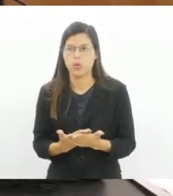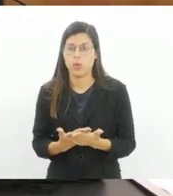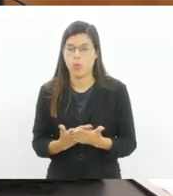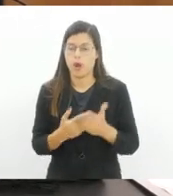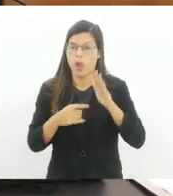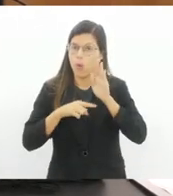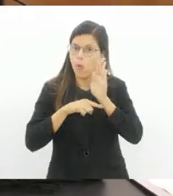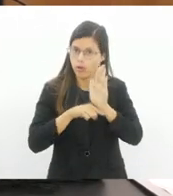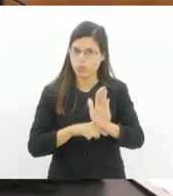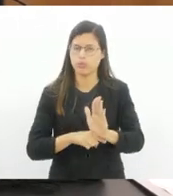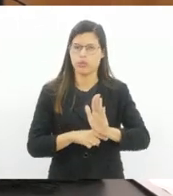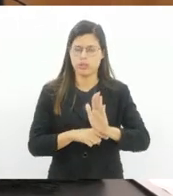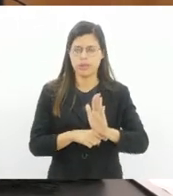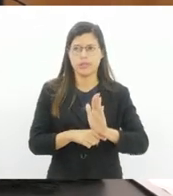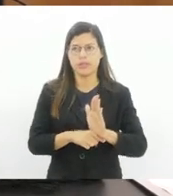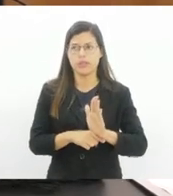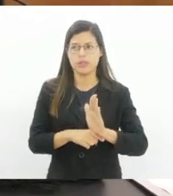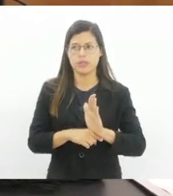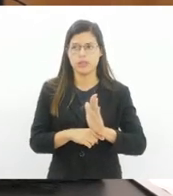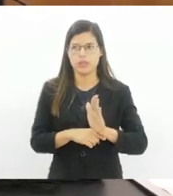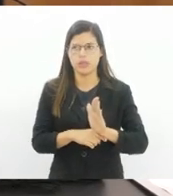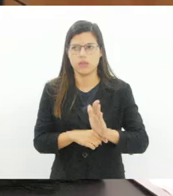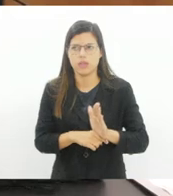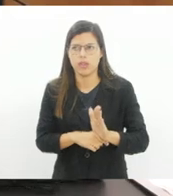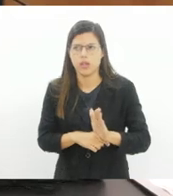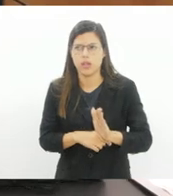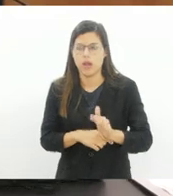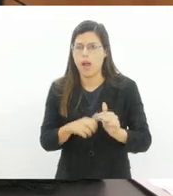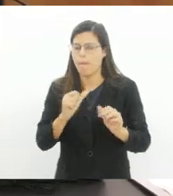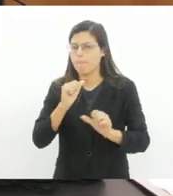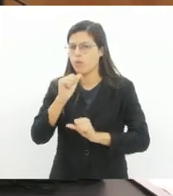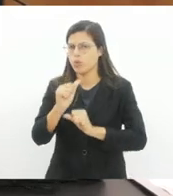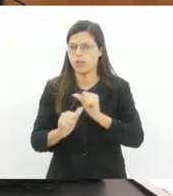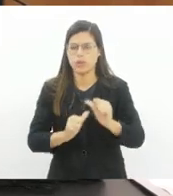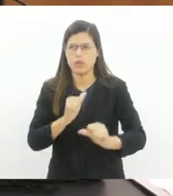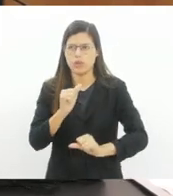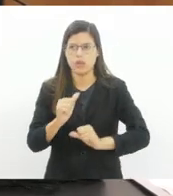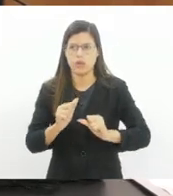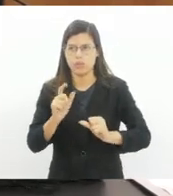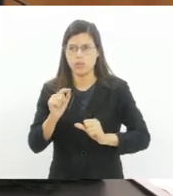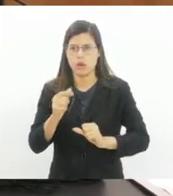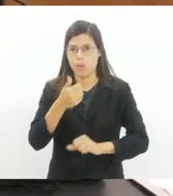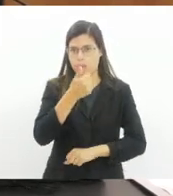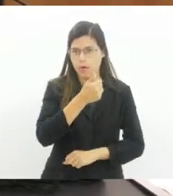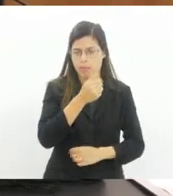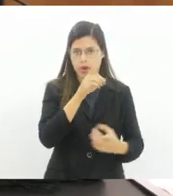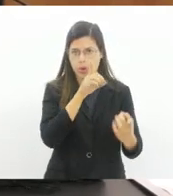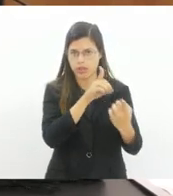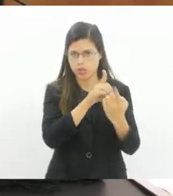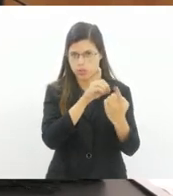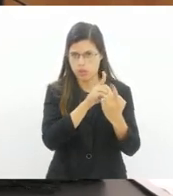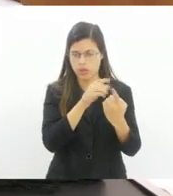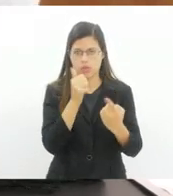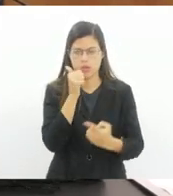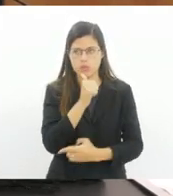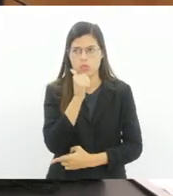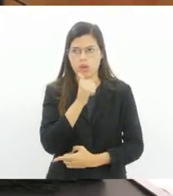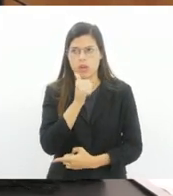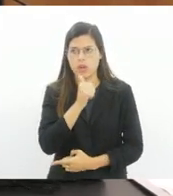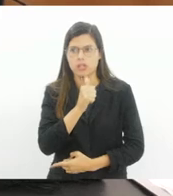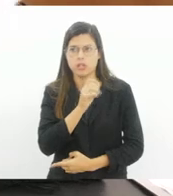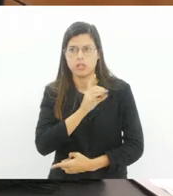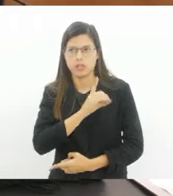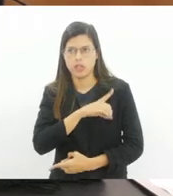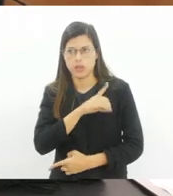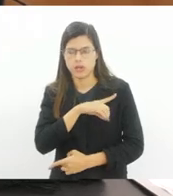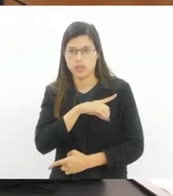ajudei a deslocar o eixo, né, do primeiro atendimento das mulheres das